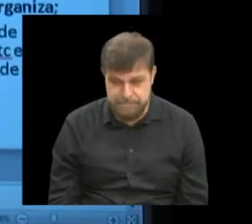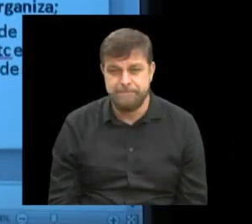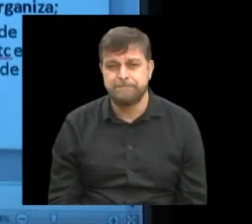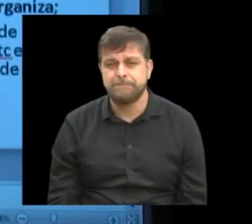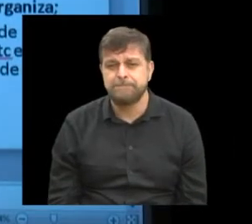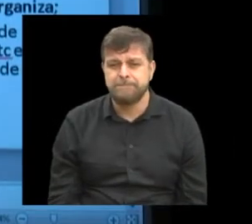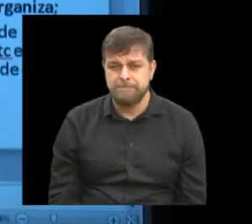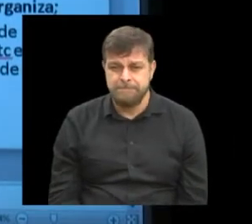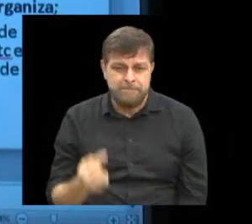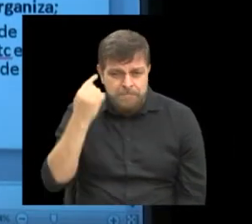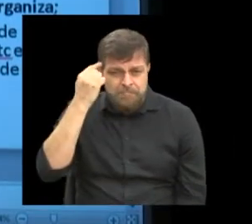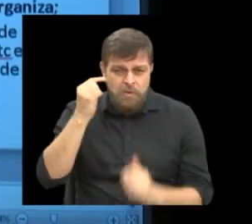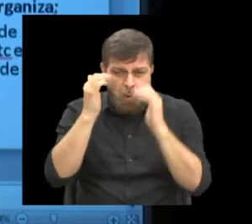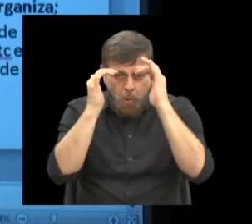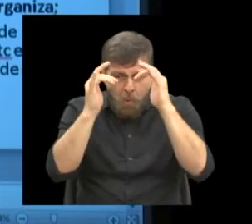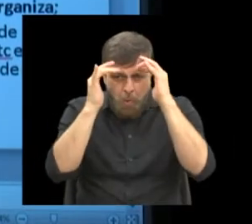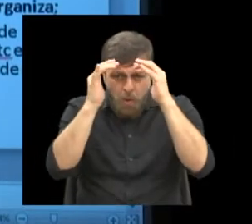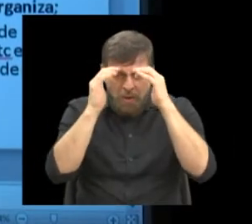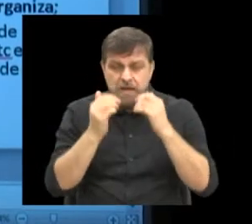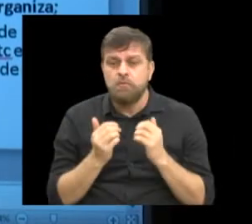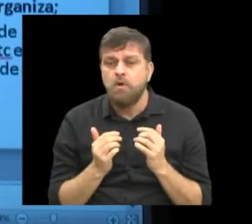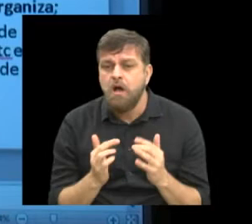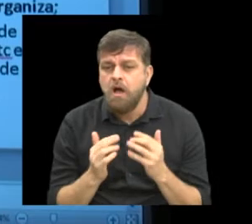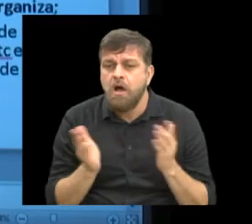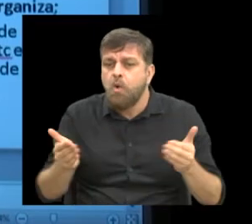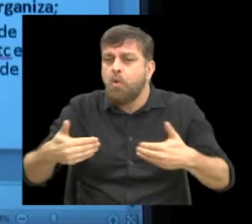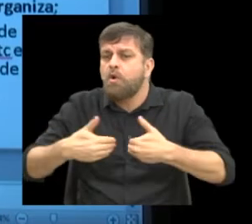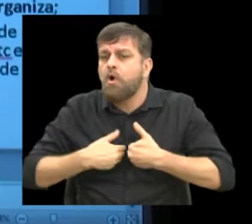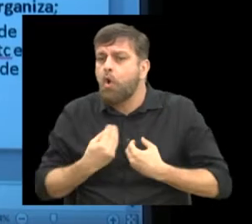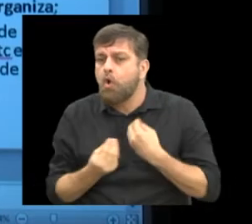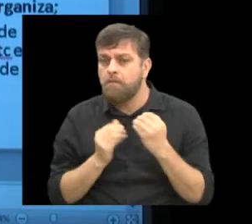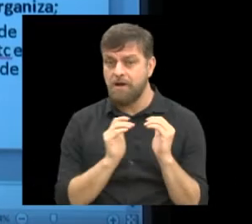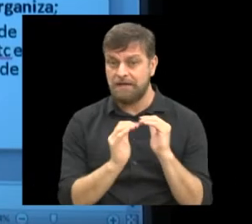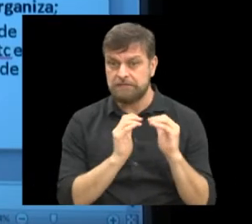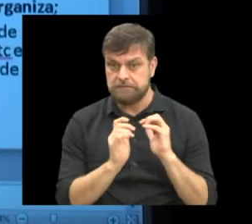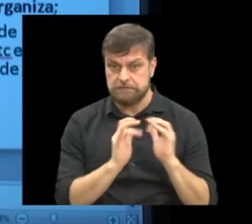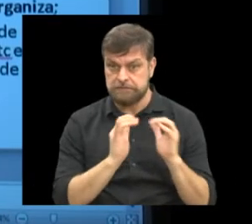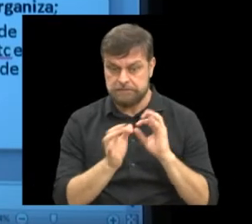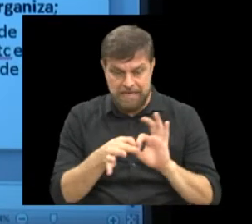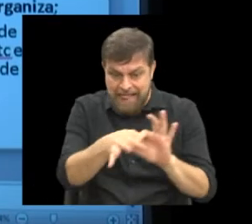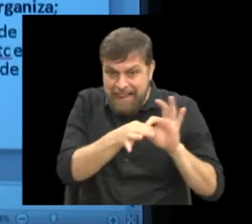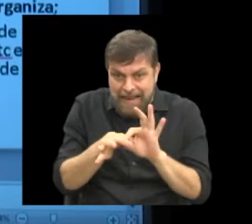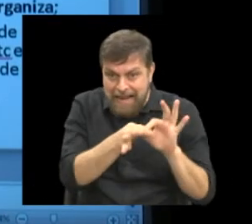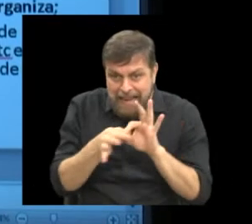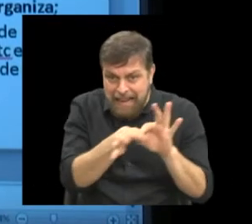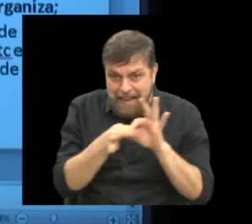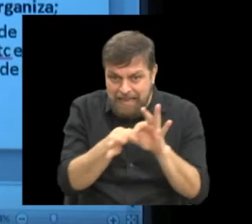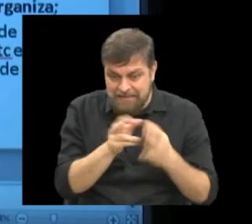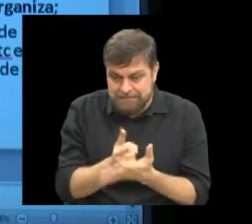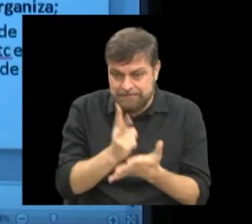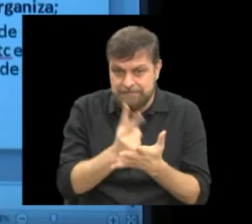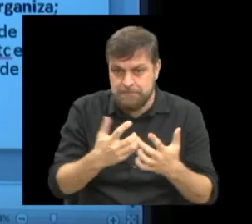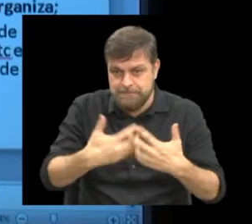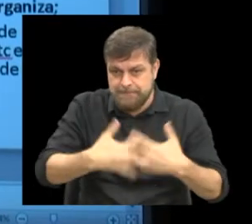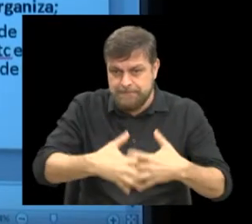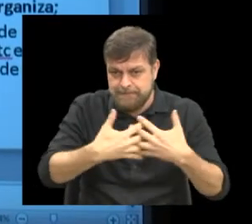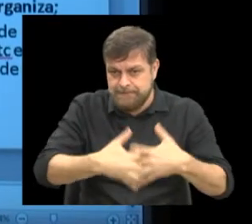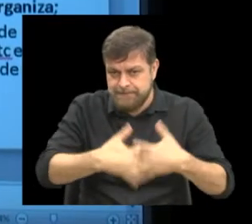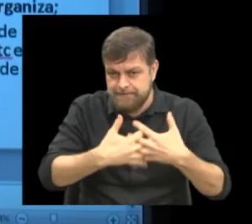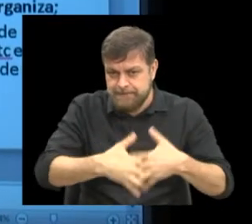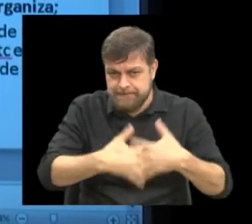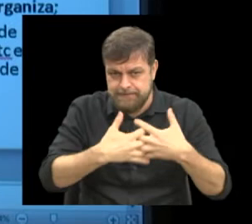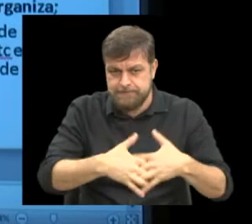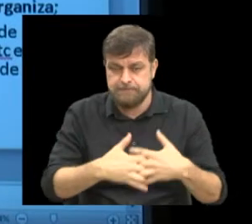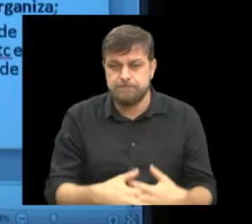O cérebro do autista, ele é um cérebro hiperexcitado, ele não desliga,